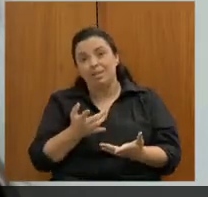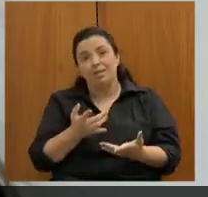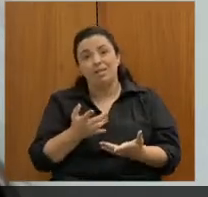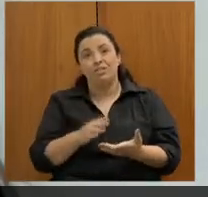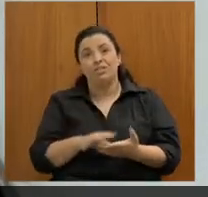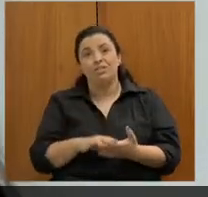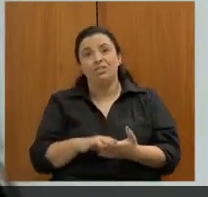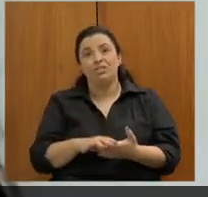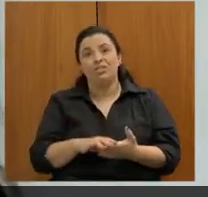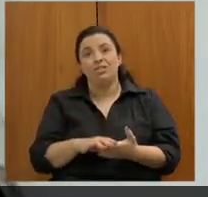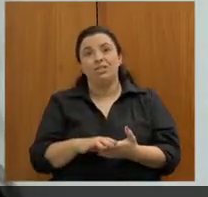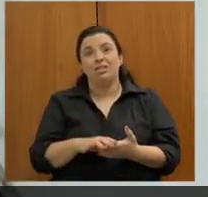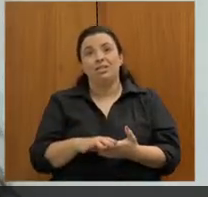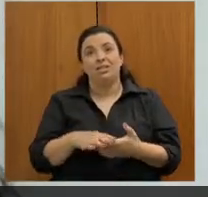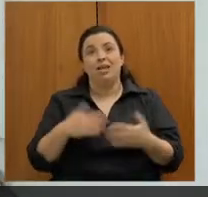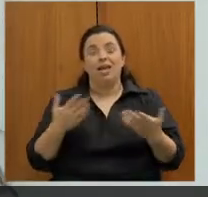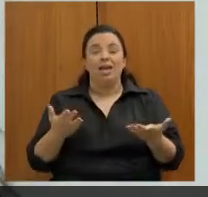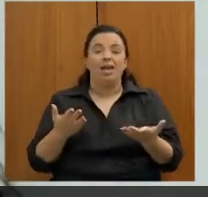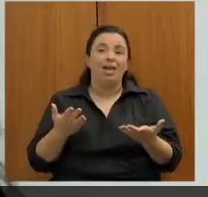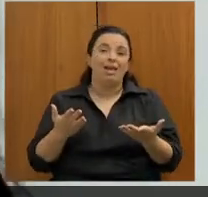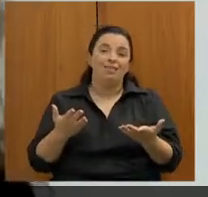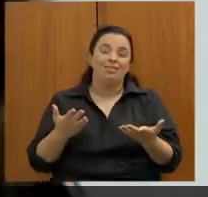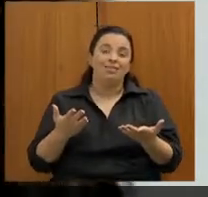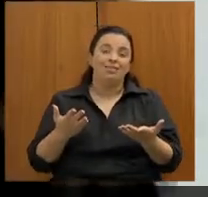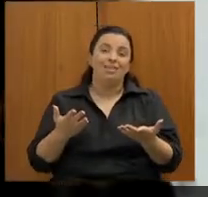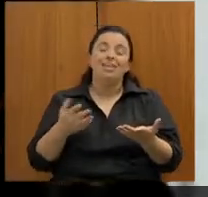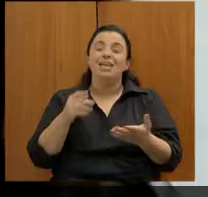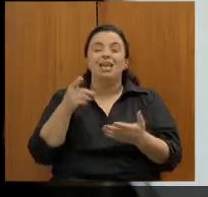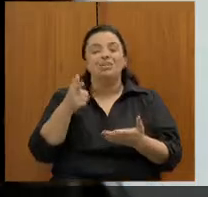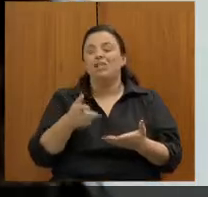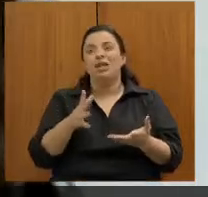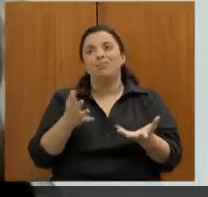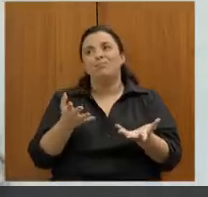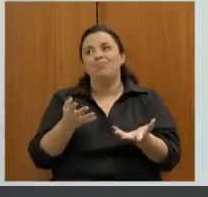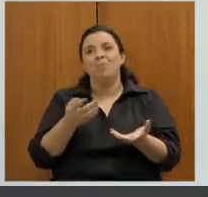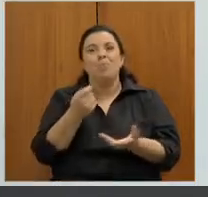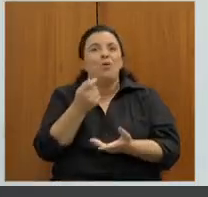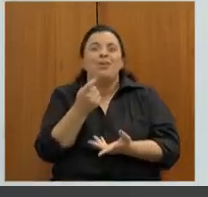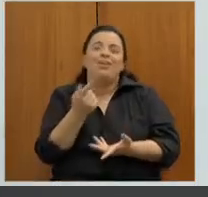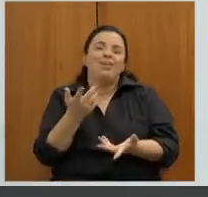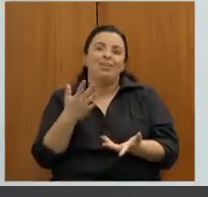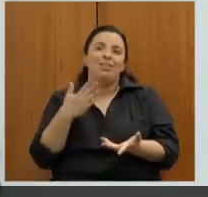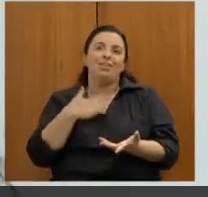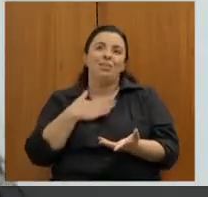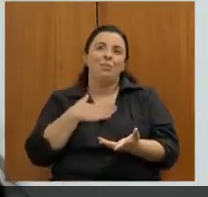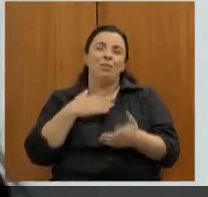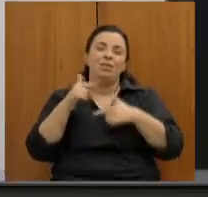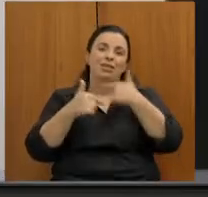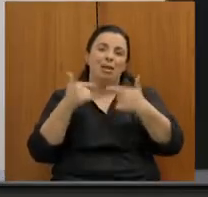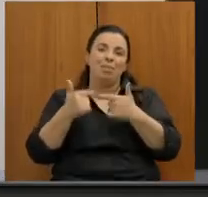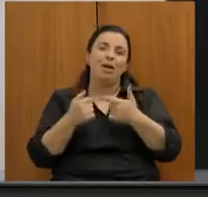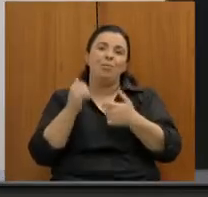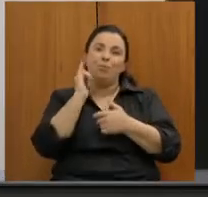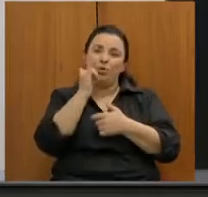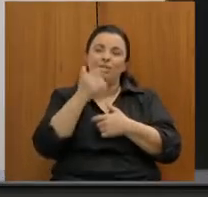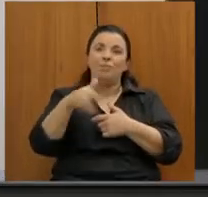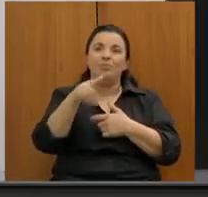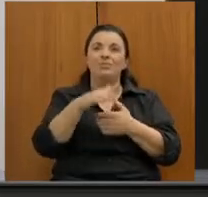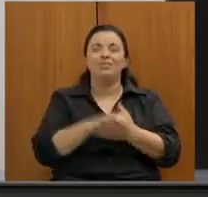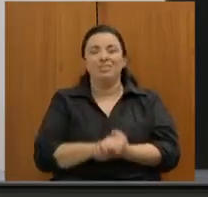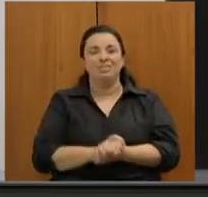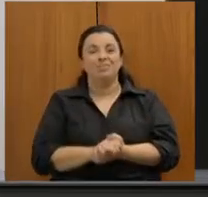então é um pouquinho aqui porque eu tenho para falar com você e o meu Soares